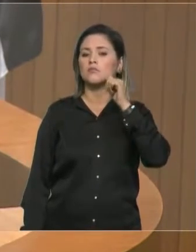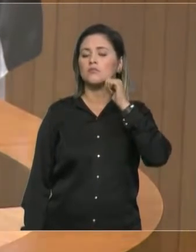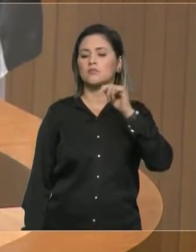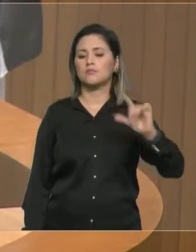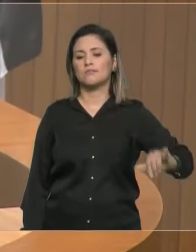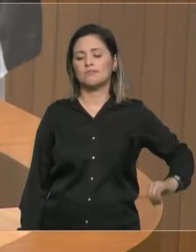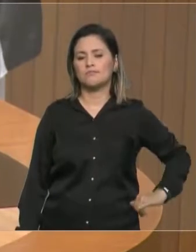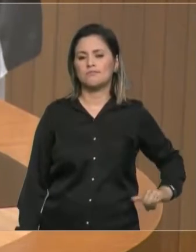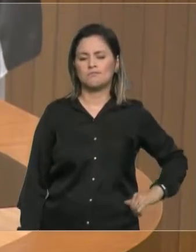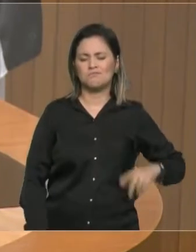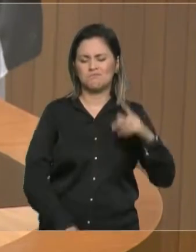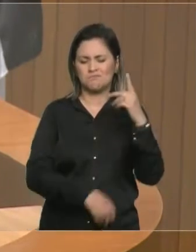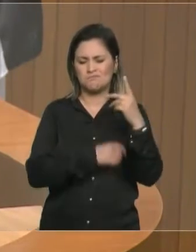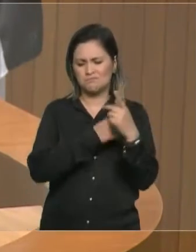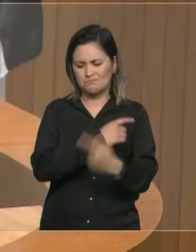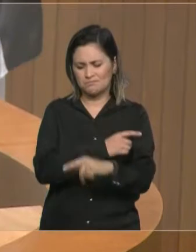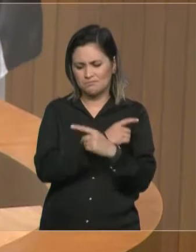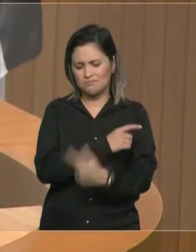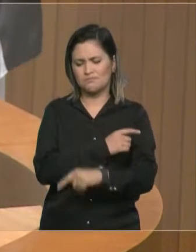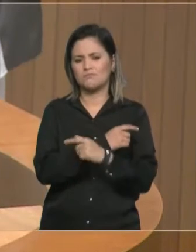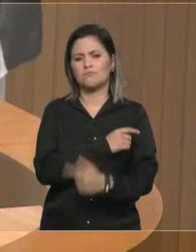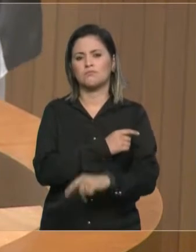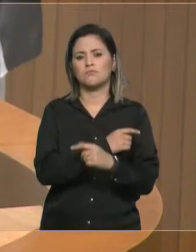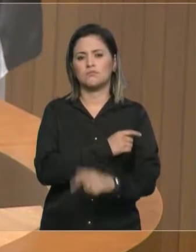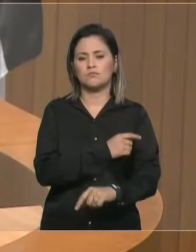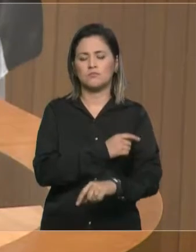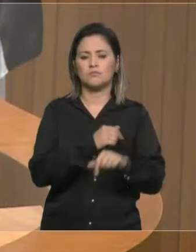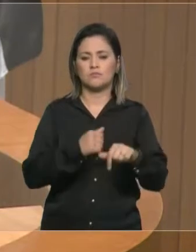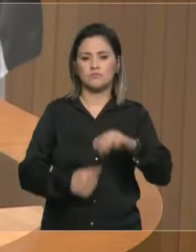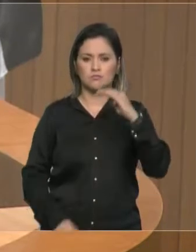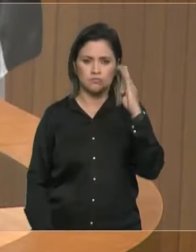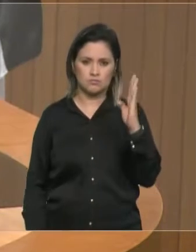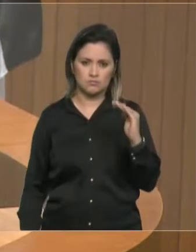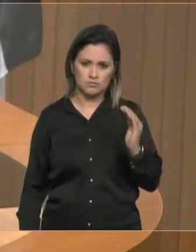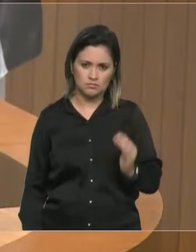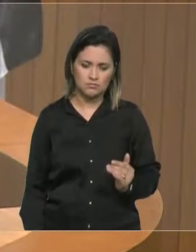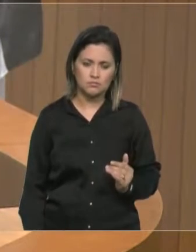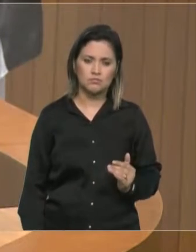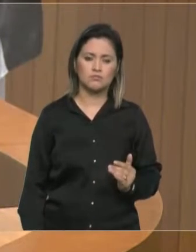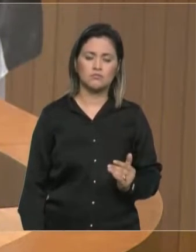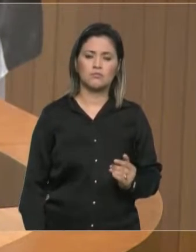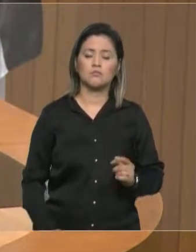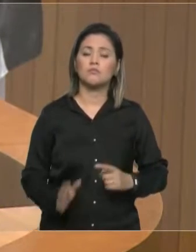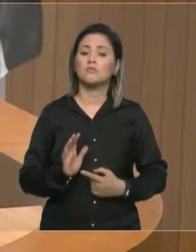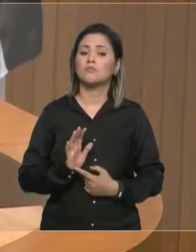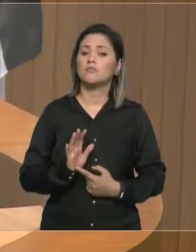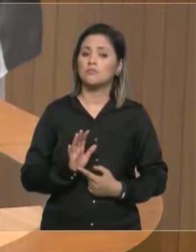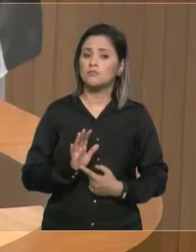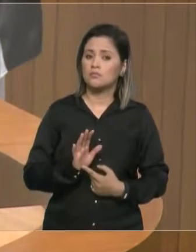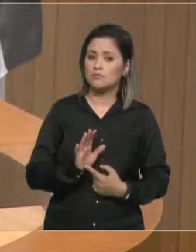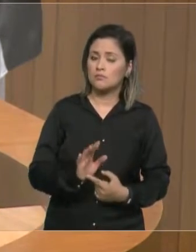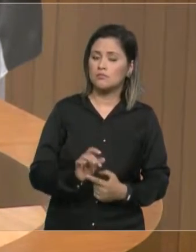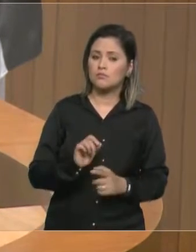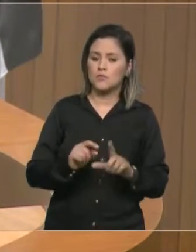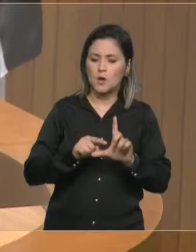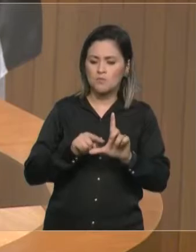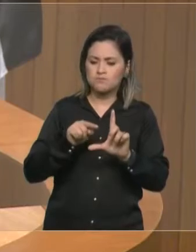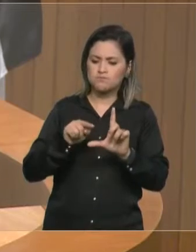Brasil. E esses índices, eles demonstram um crescimento muito